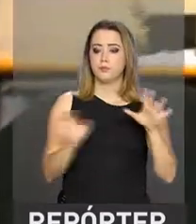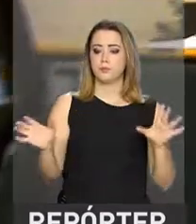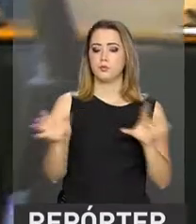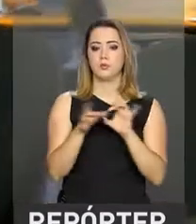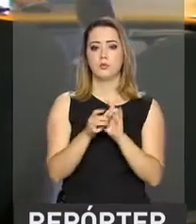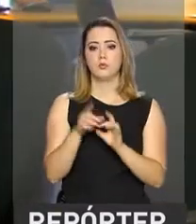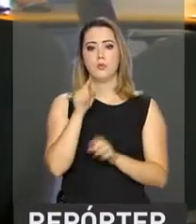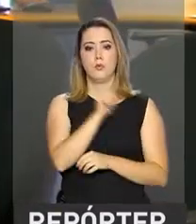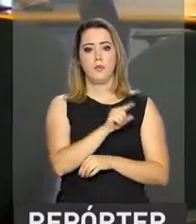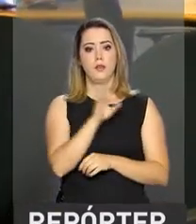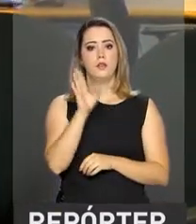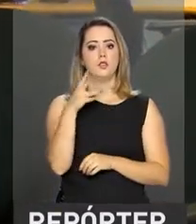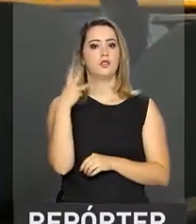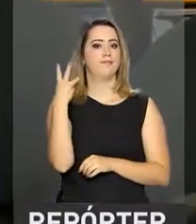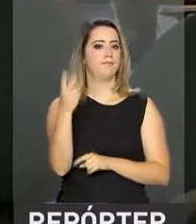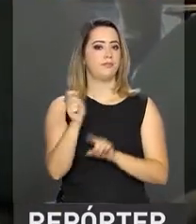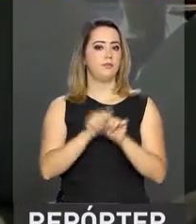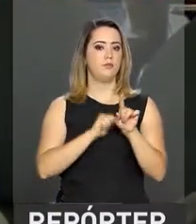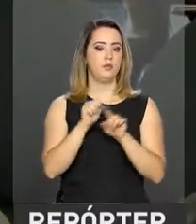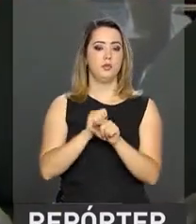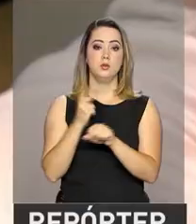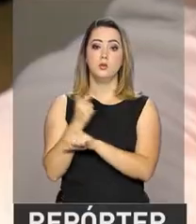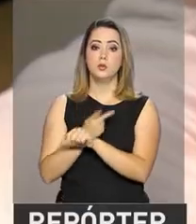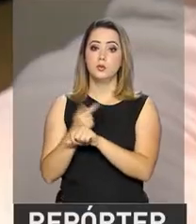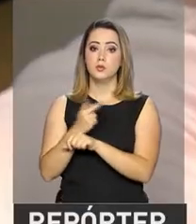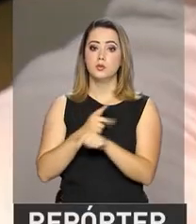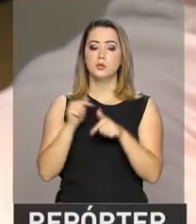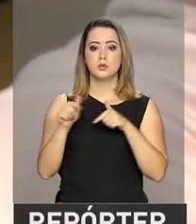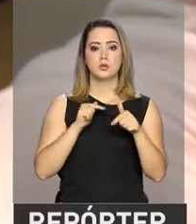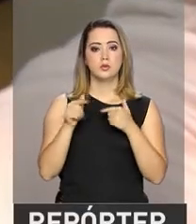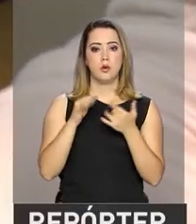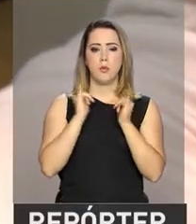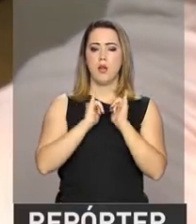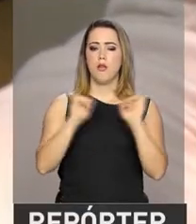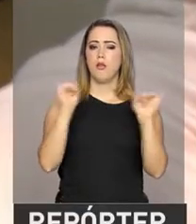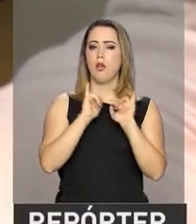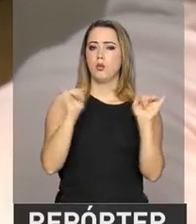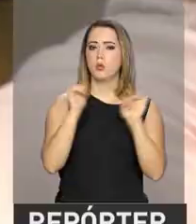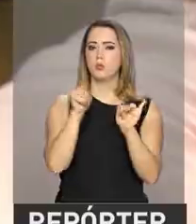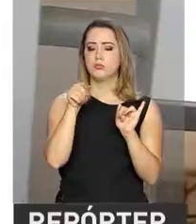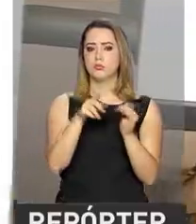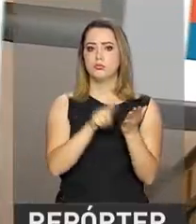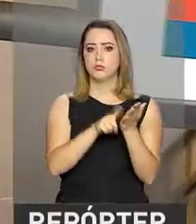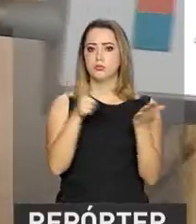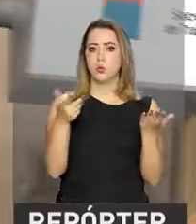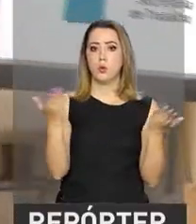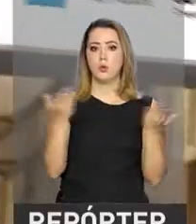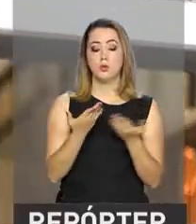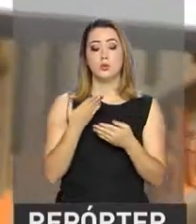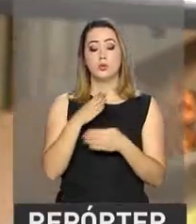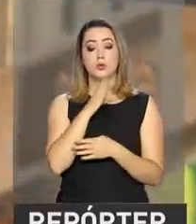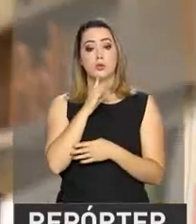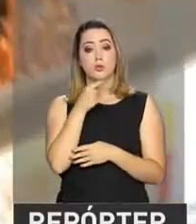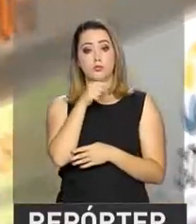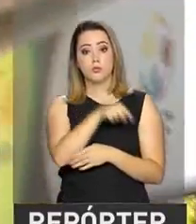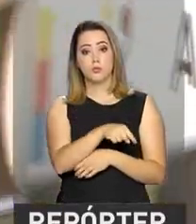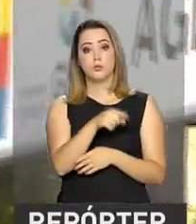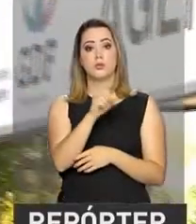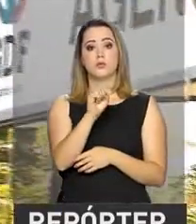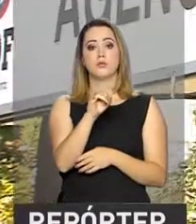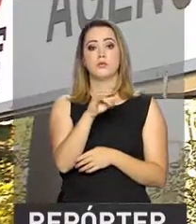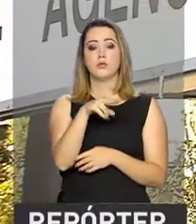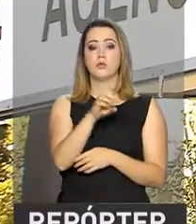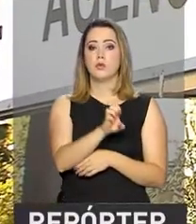vanessa está procurando emprego há três meses pela internet e em anúncios de jornal hoje resolveu virar essa agência do sine em